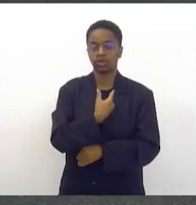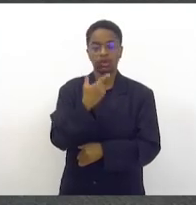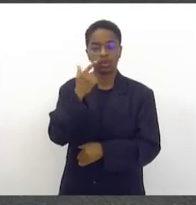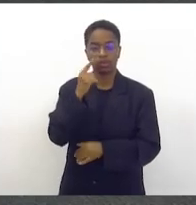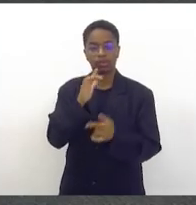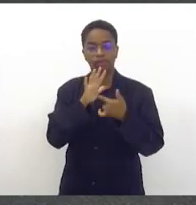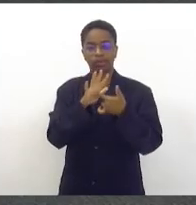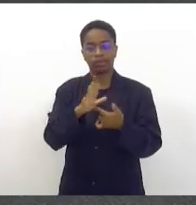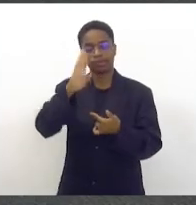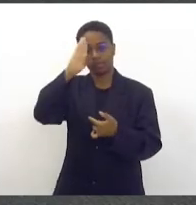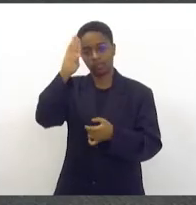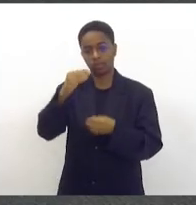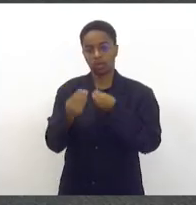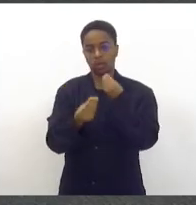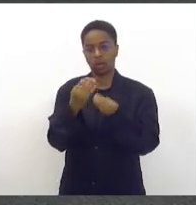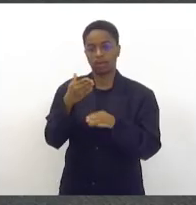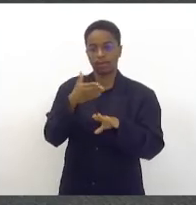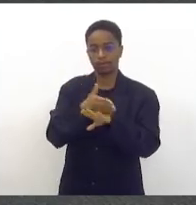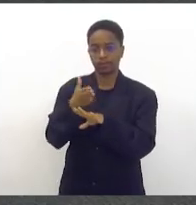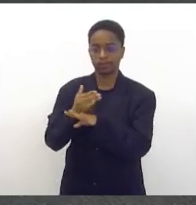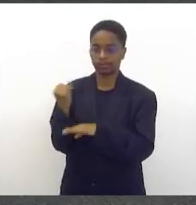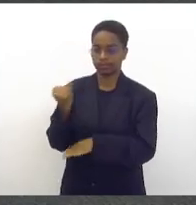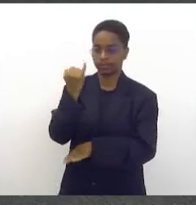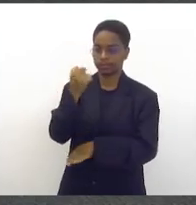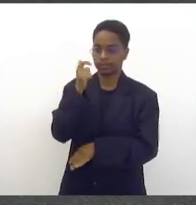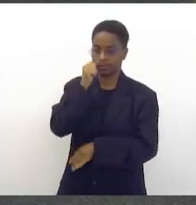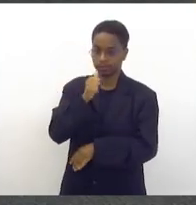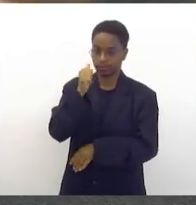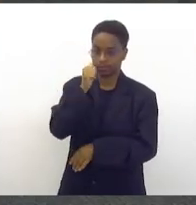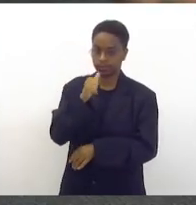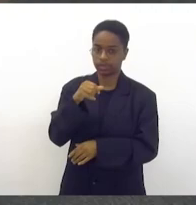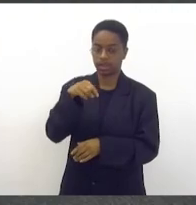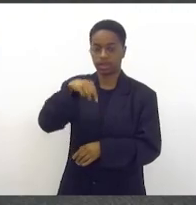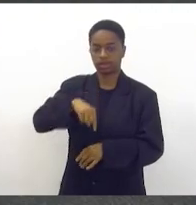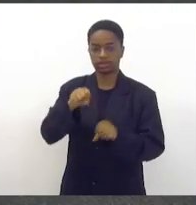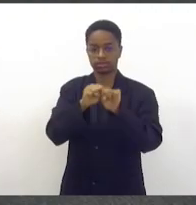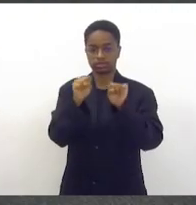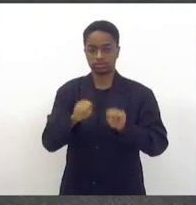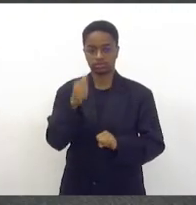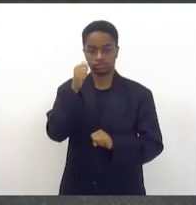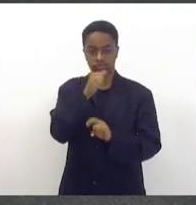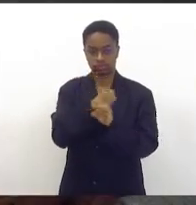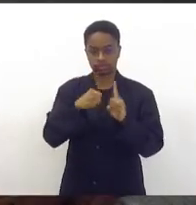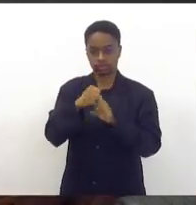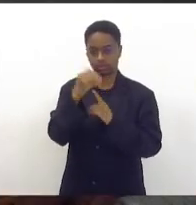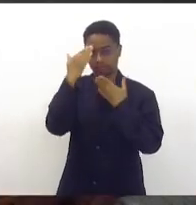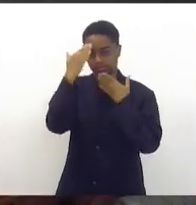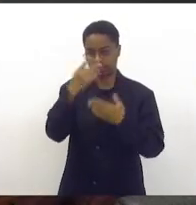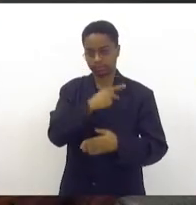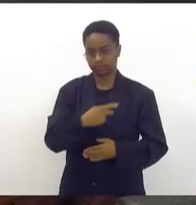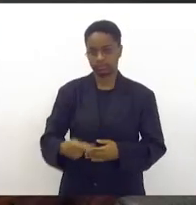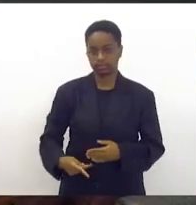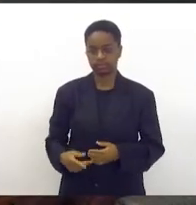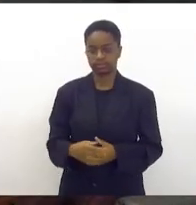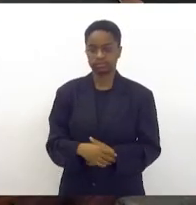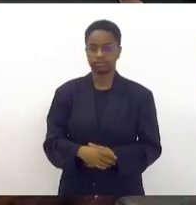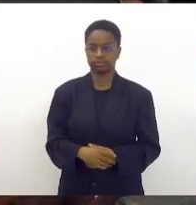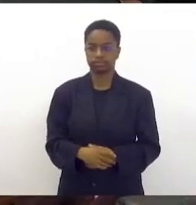à participação importantíssima das mulheres no nosso sistema social. Obrigada, presidente.